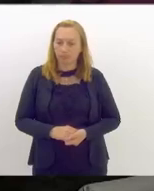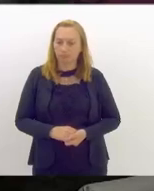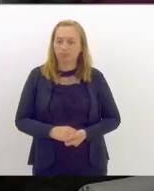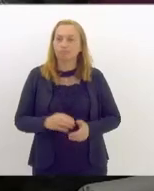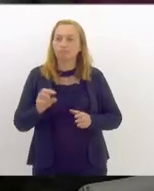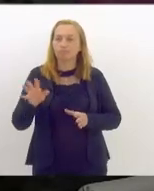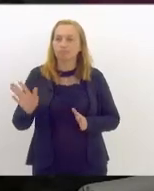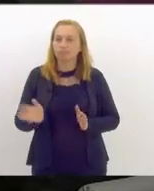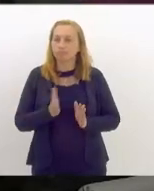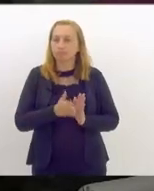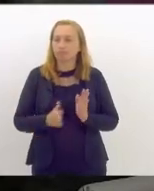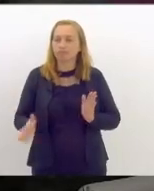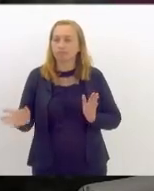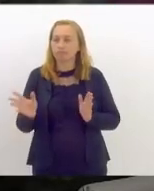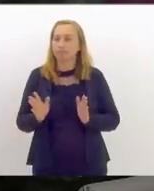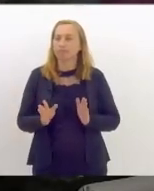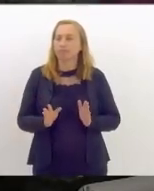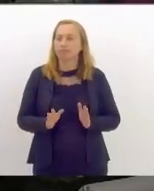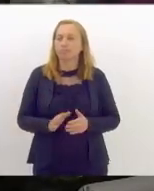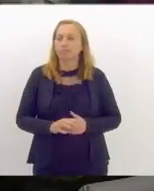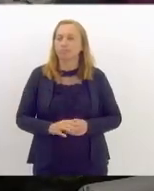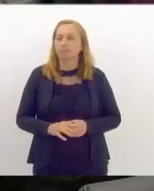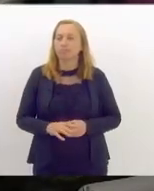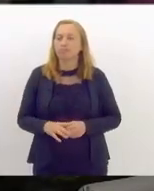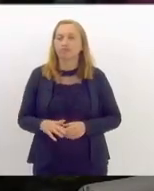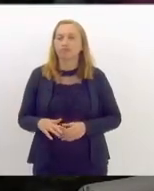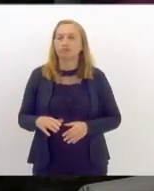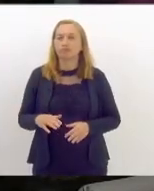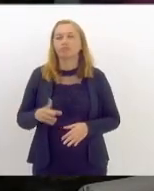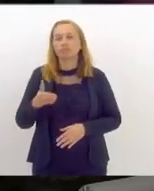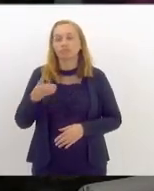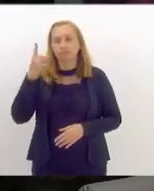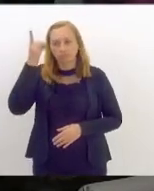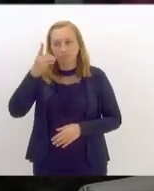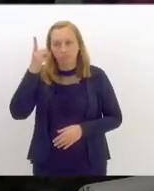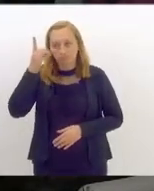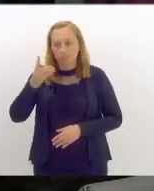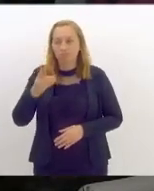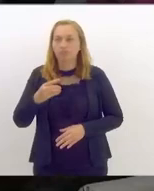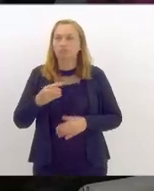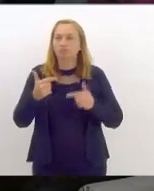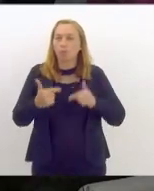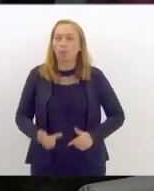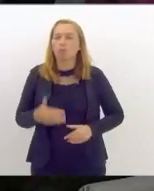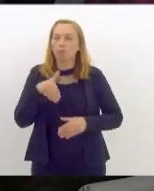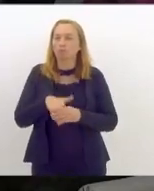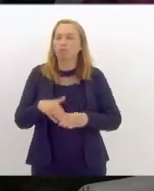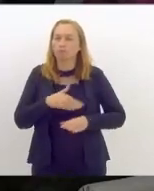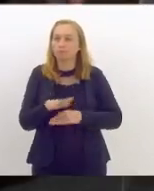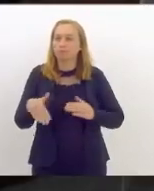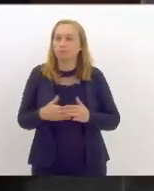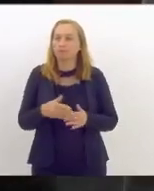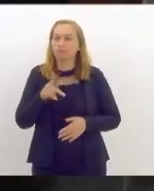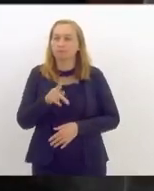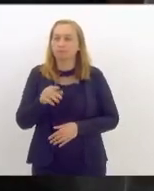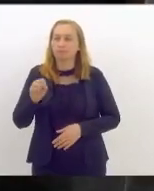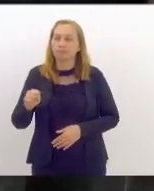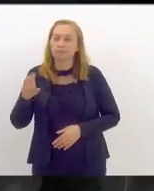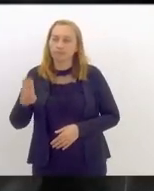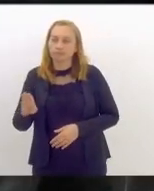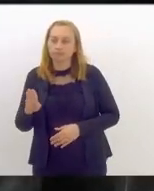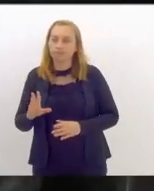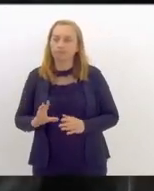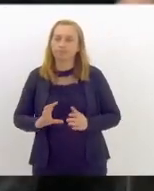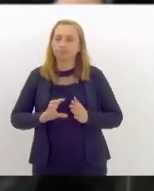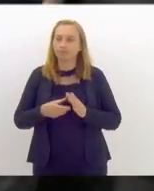cluído na ordem está claro já foi falado desde o início PSB vota de extensão